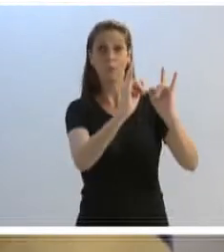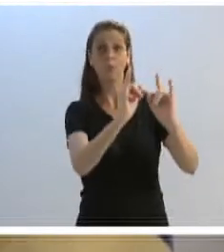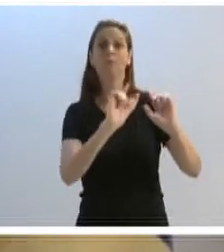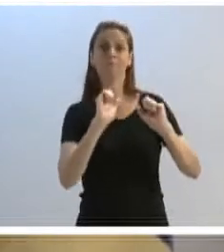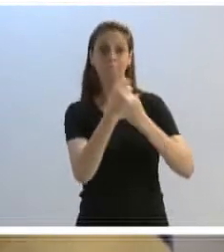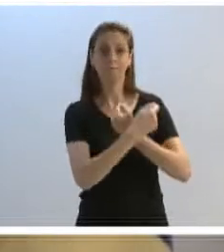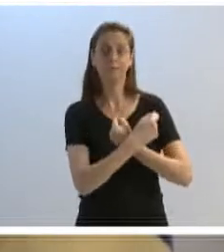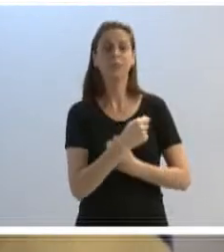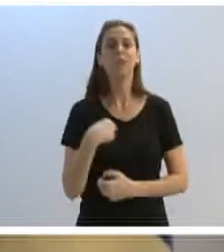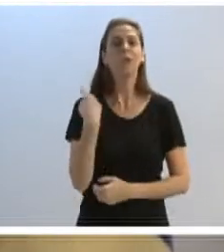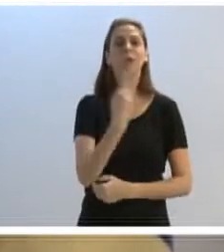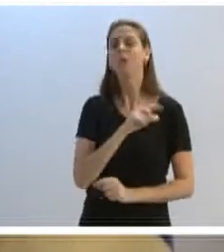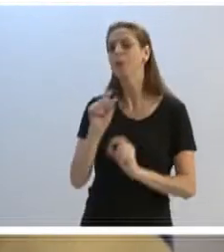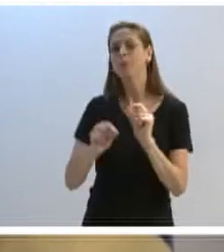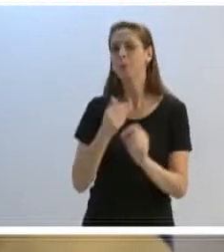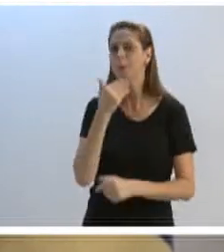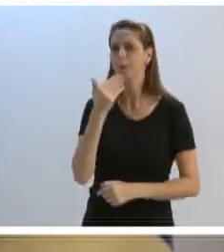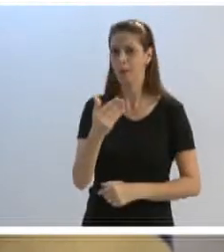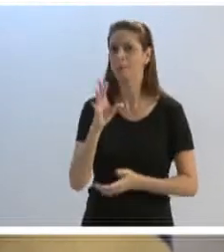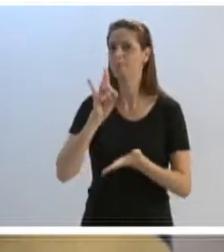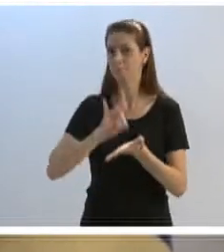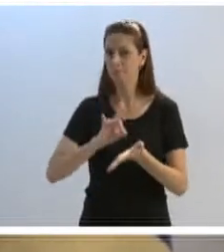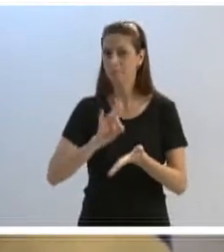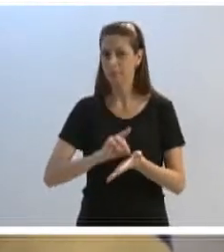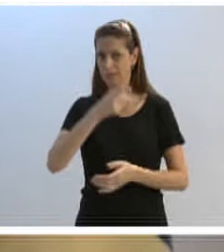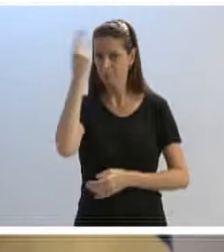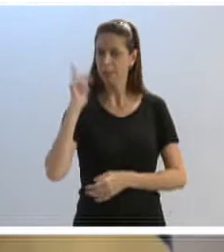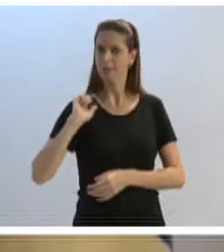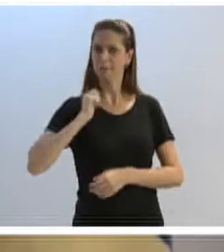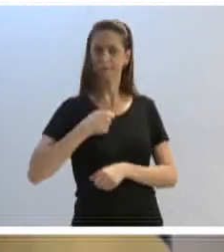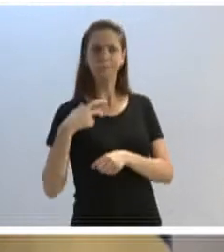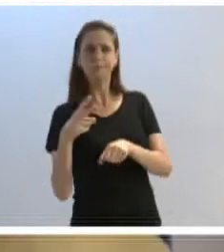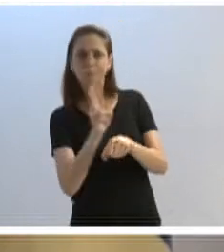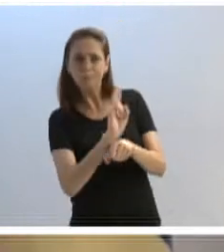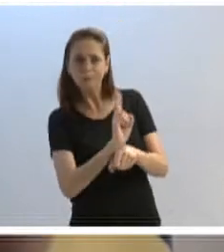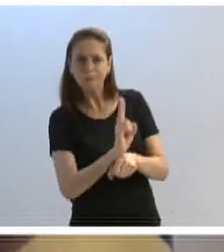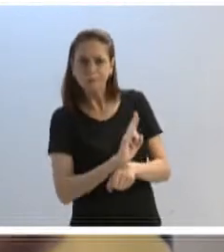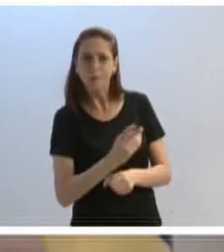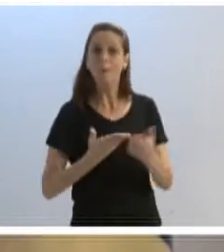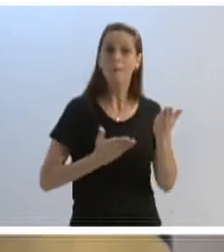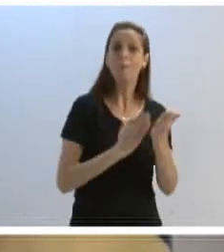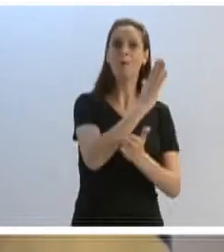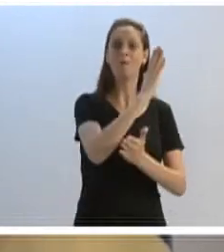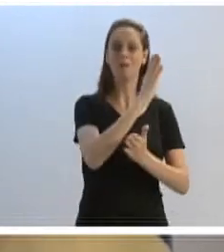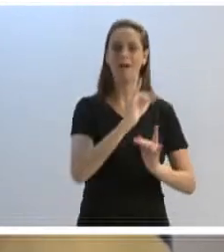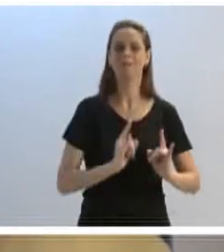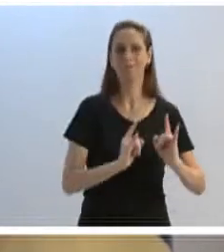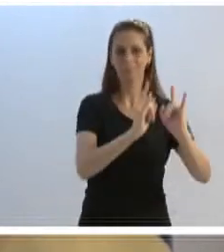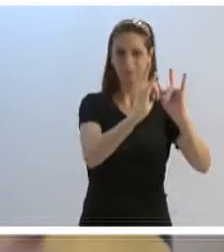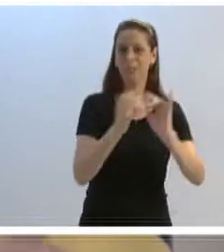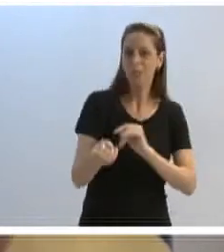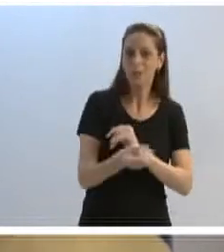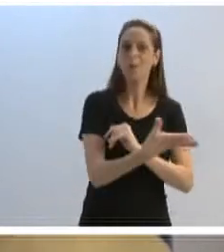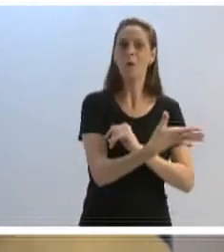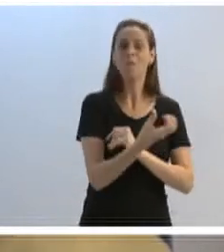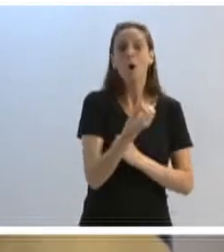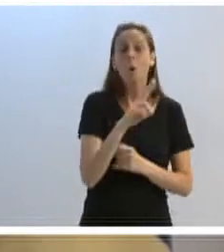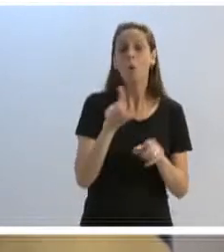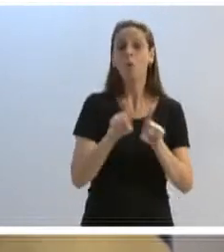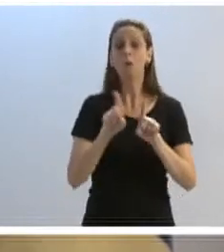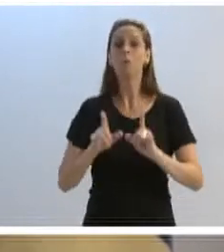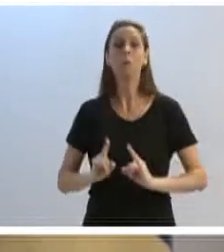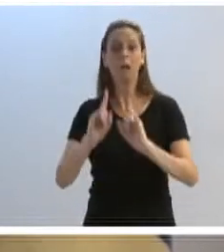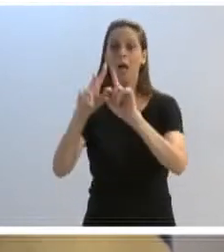Nossa reivindicação é que o órgão fiscalizador responsável pela aprovação e liberação de uma nova obra ou de